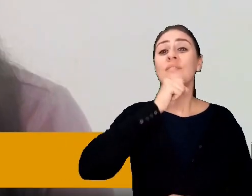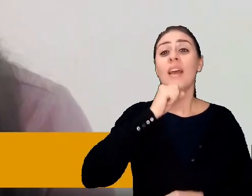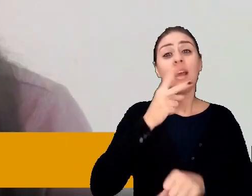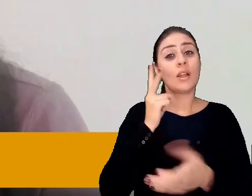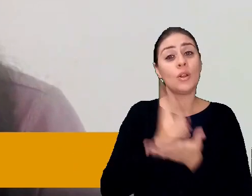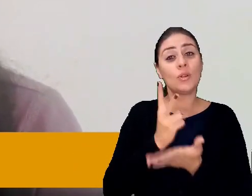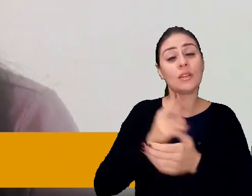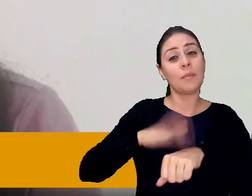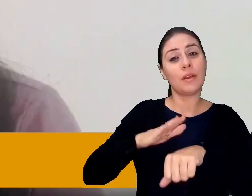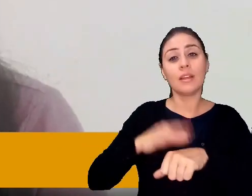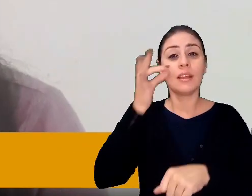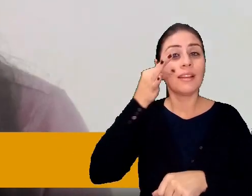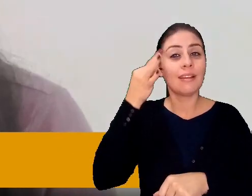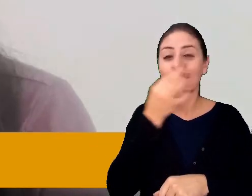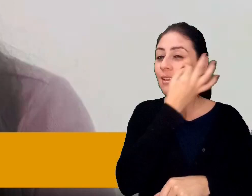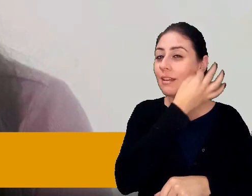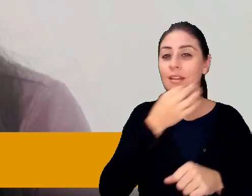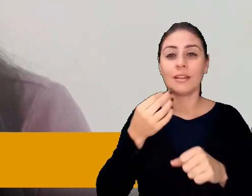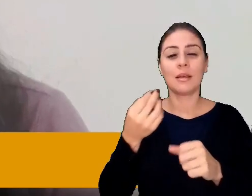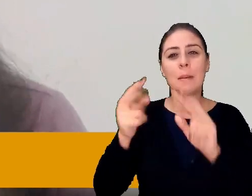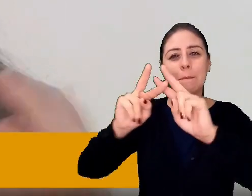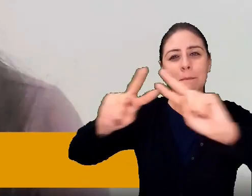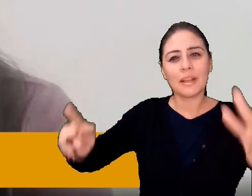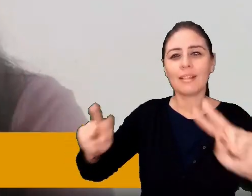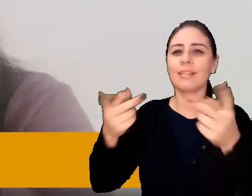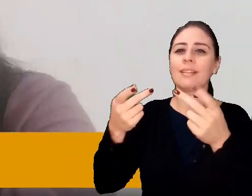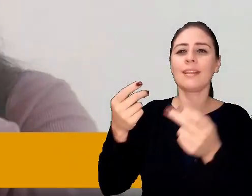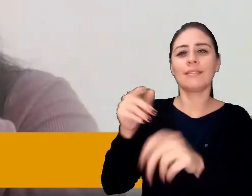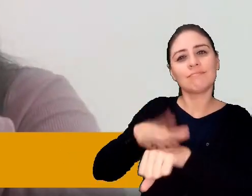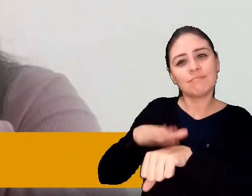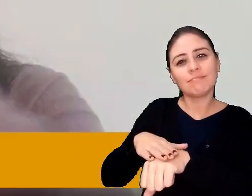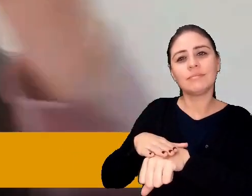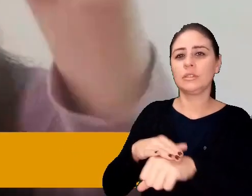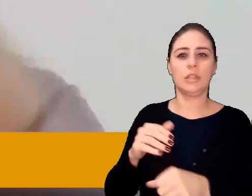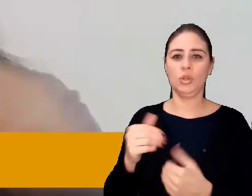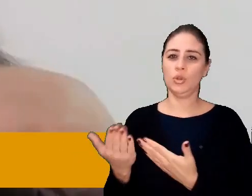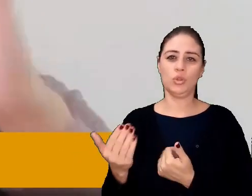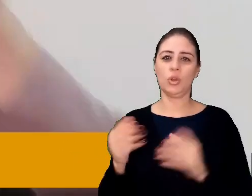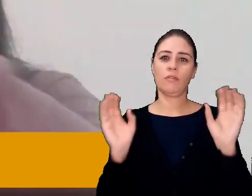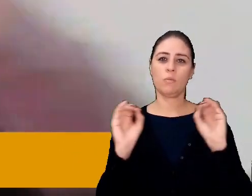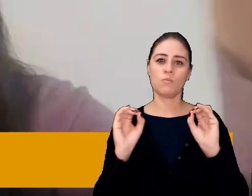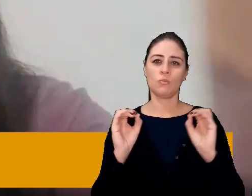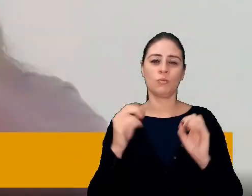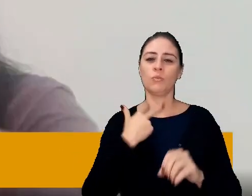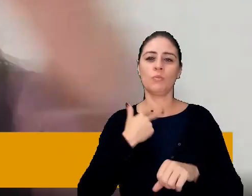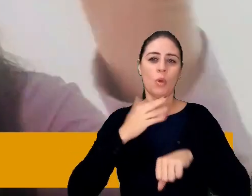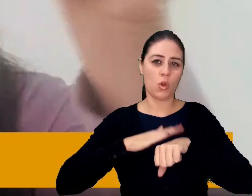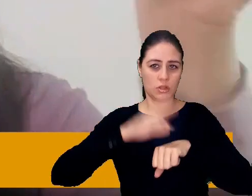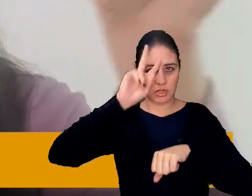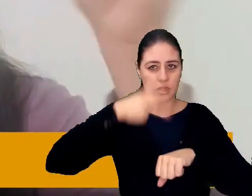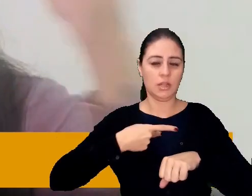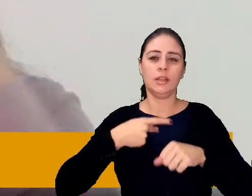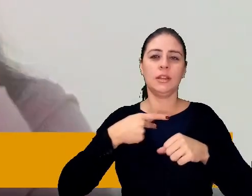sempre vão pintar os mais novos. Eu fico imaginando, né? Você vai ver assim, digamos, né? Eu sou dos Camé, vai ter os Cairu,